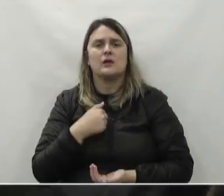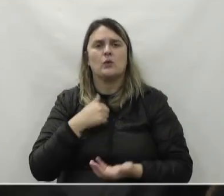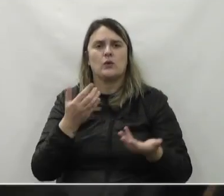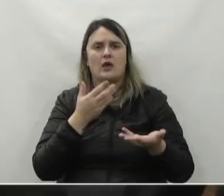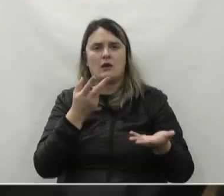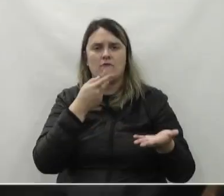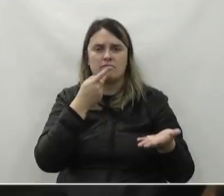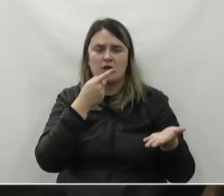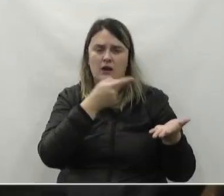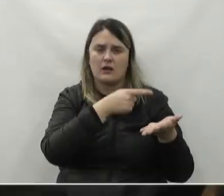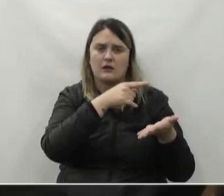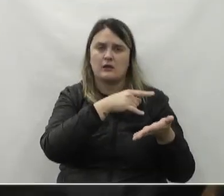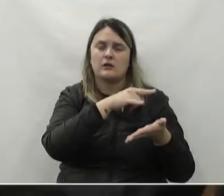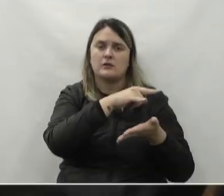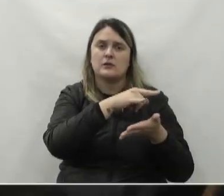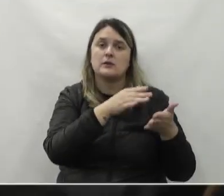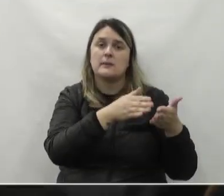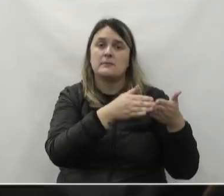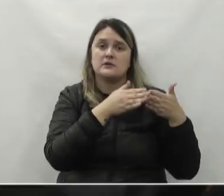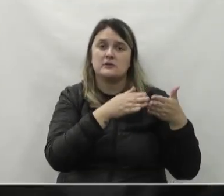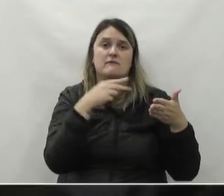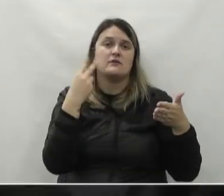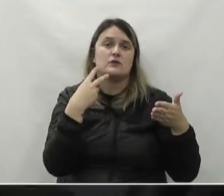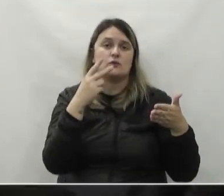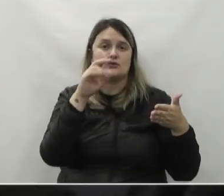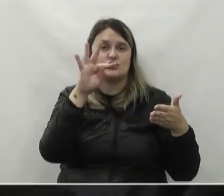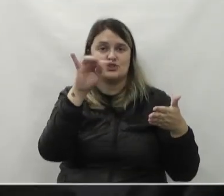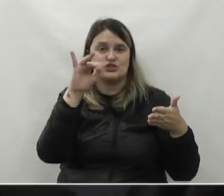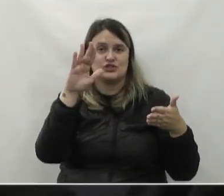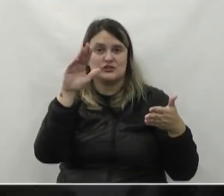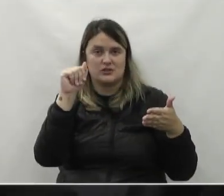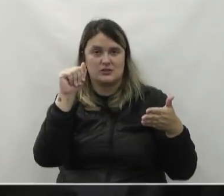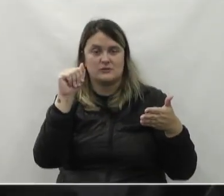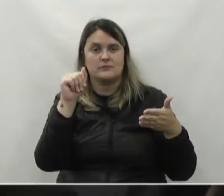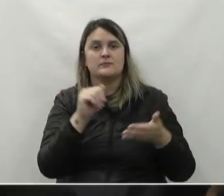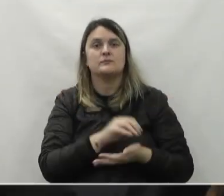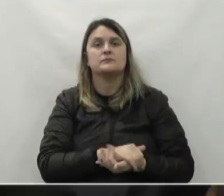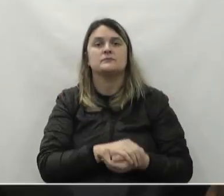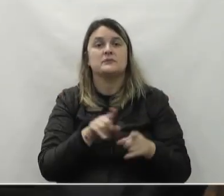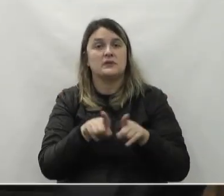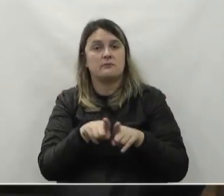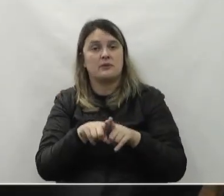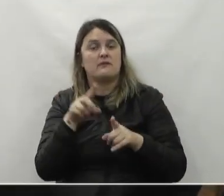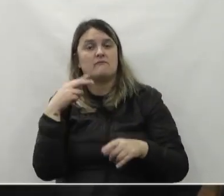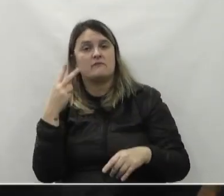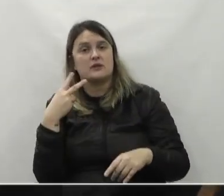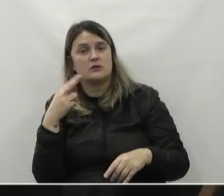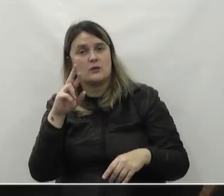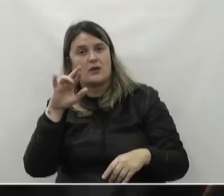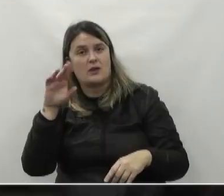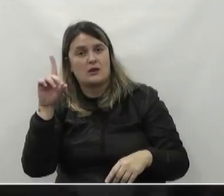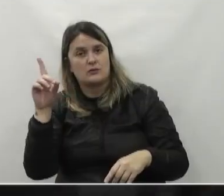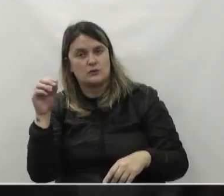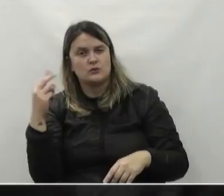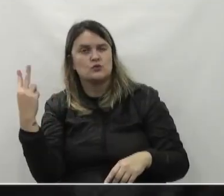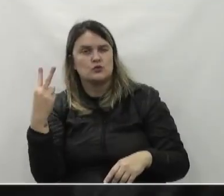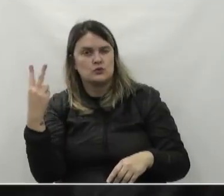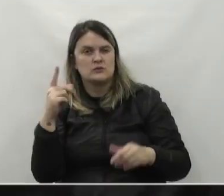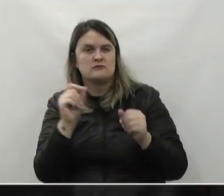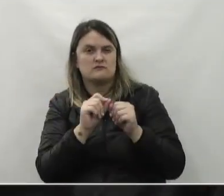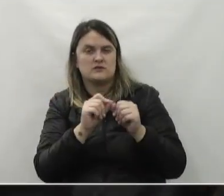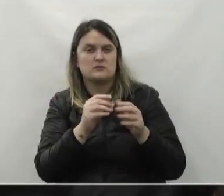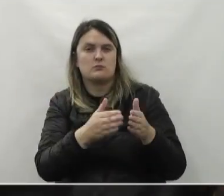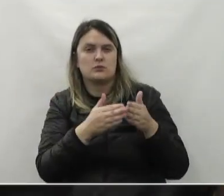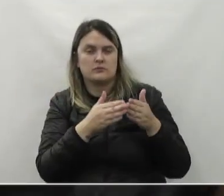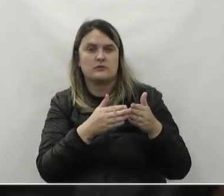requerimento do vereador Tica e do vereador Sass em relação